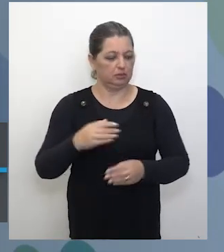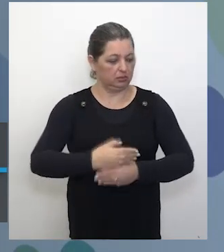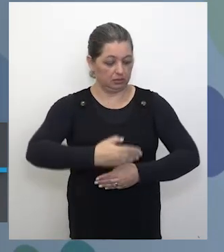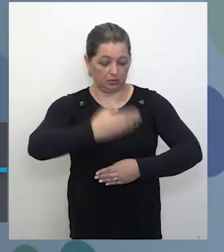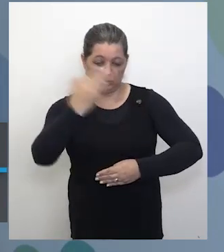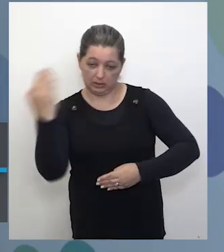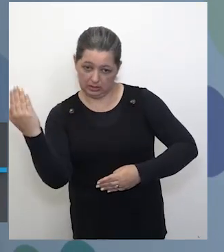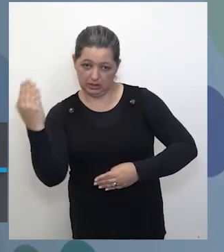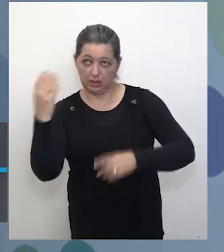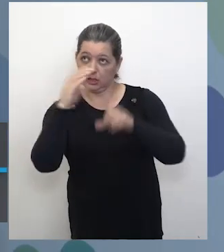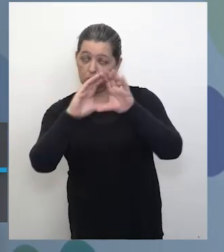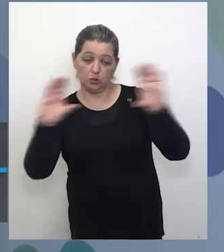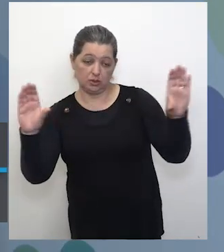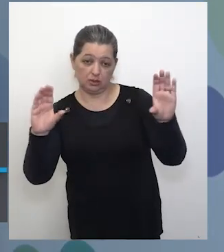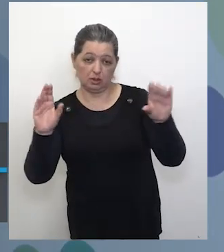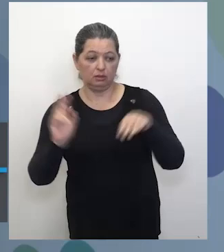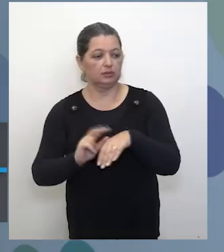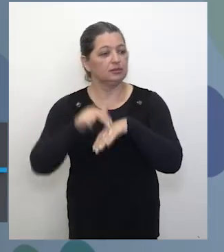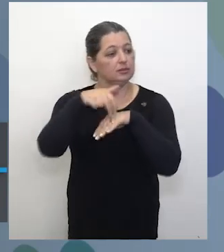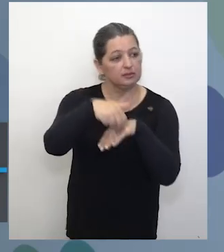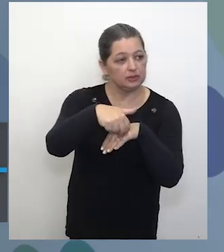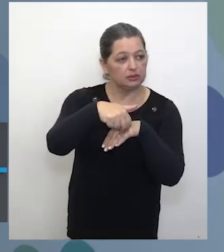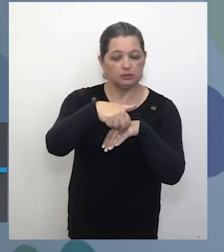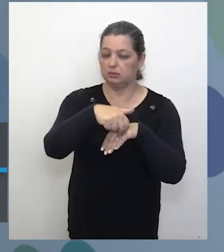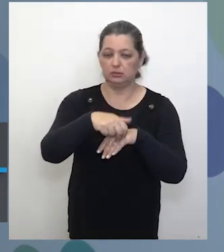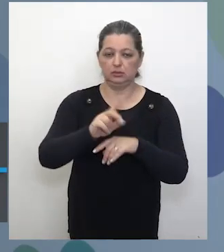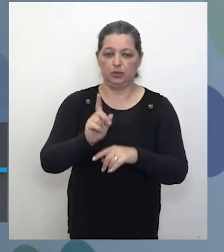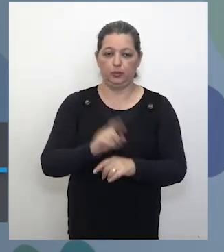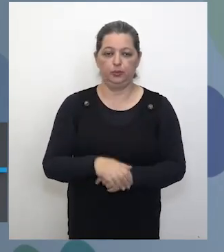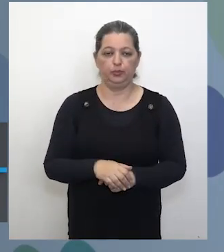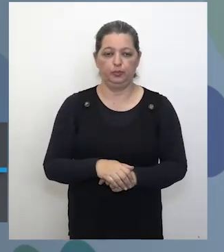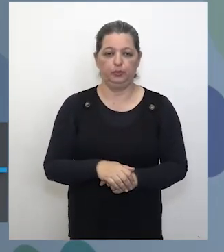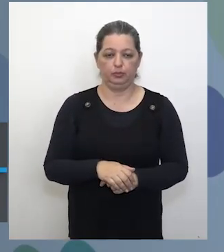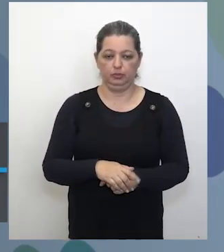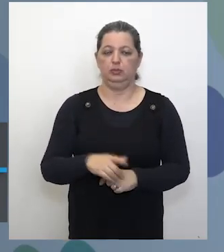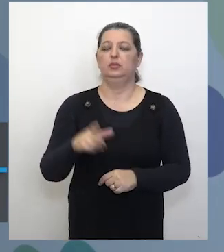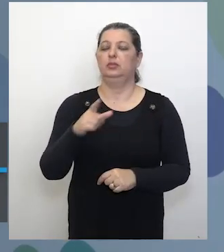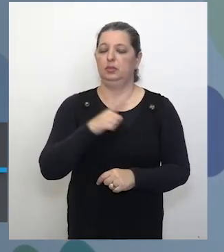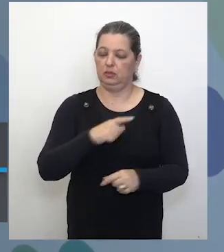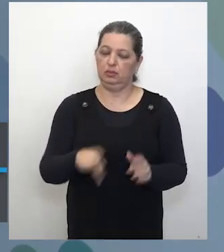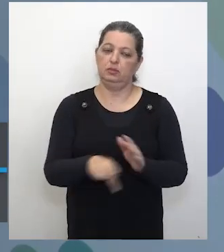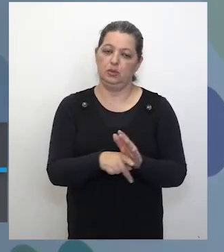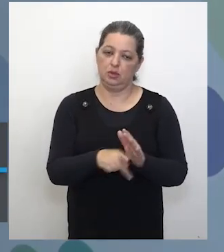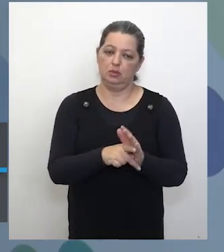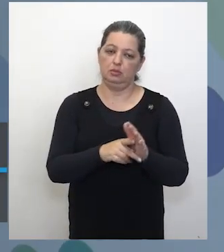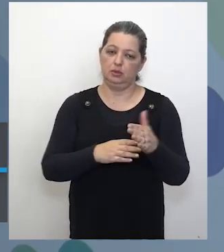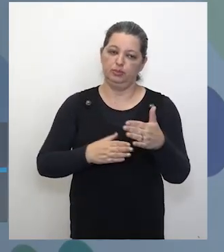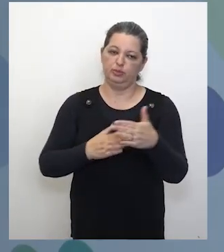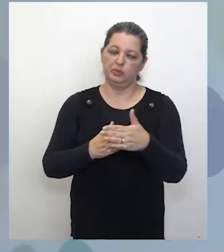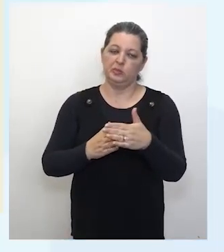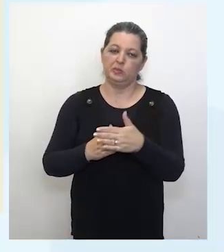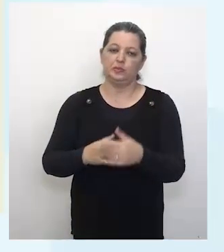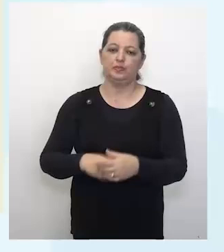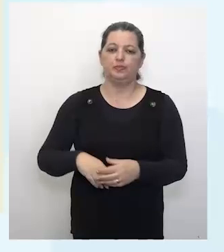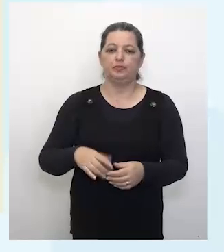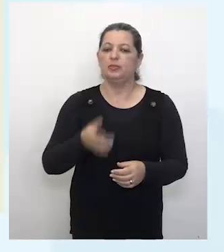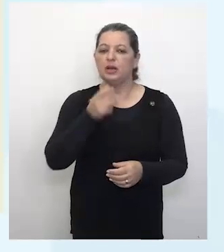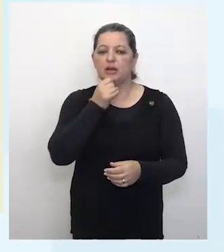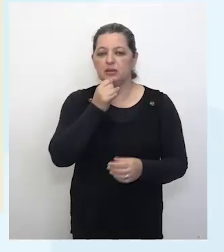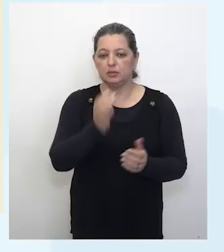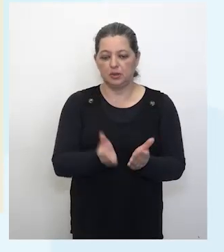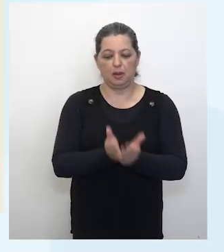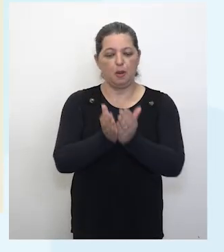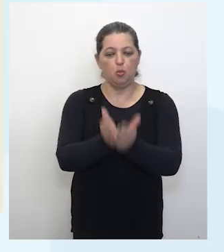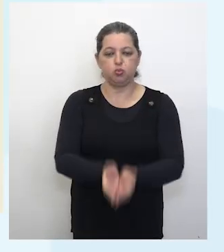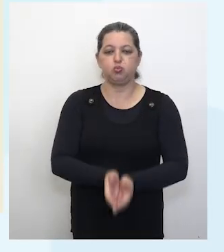céu, atravessa. Não é assim, mas existe uma fronteira que a partir do momento que ele entra, por exemplo, você está de barquinho, você